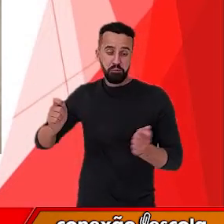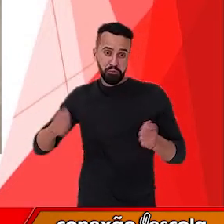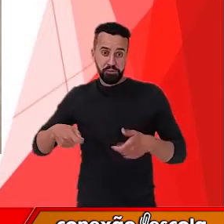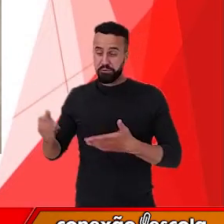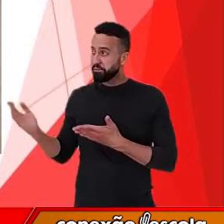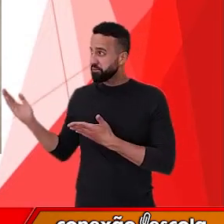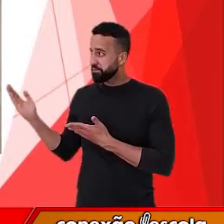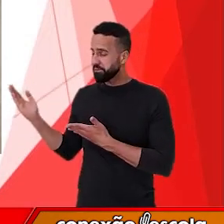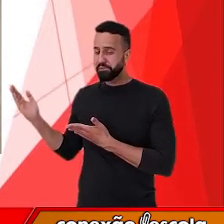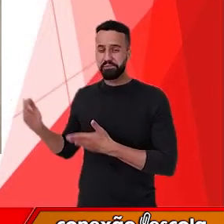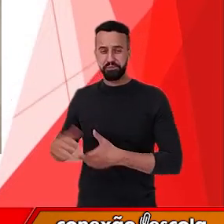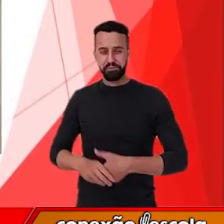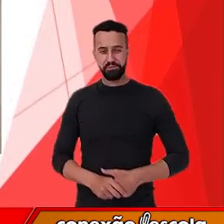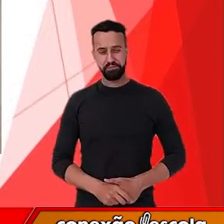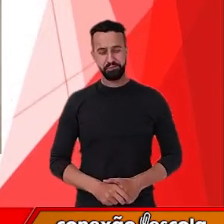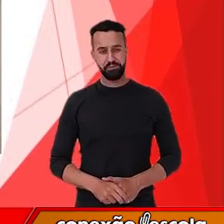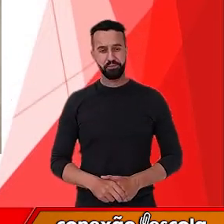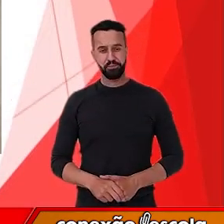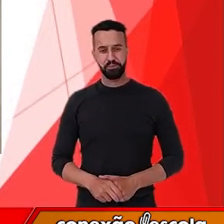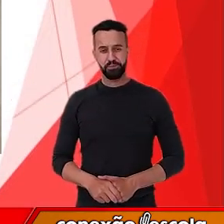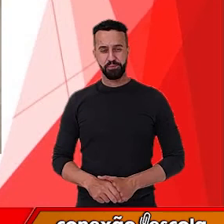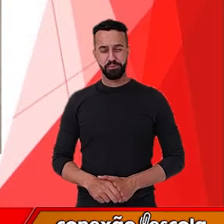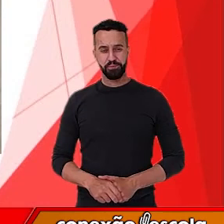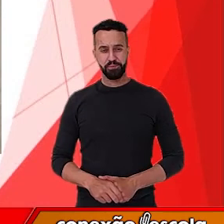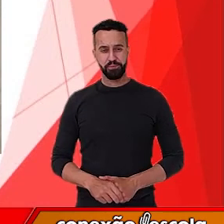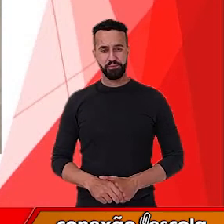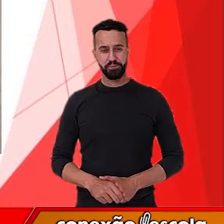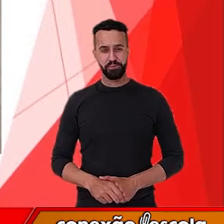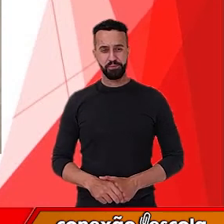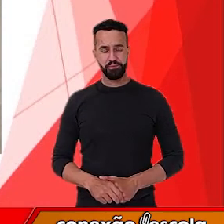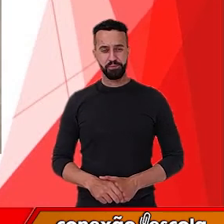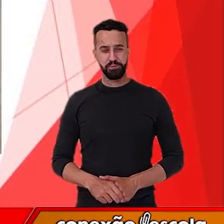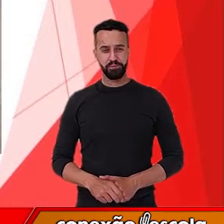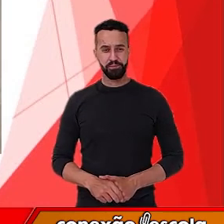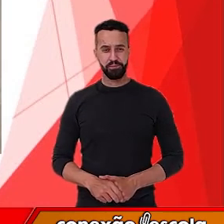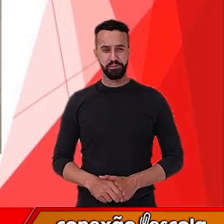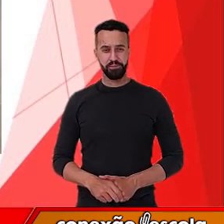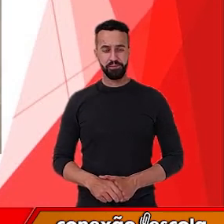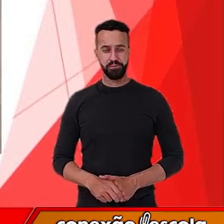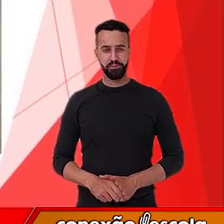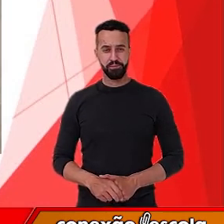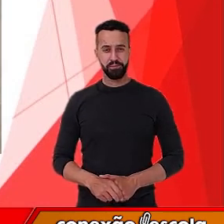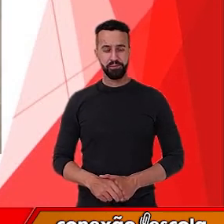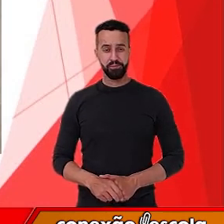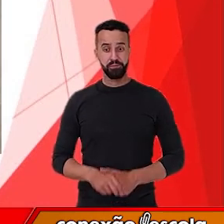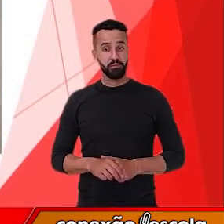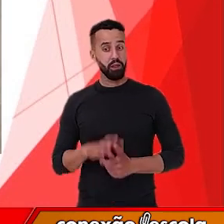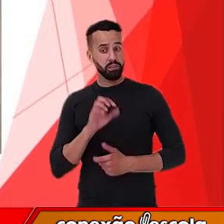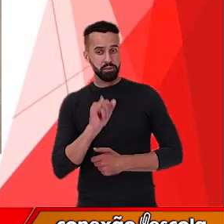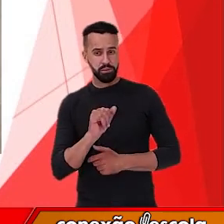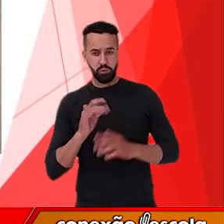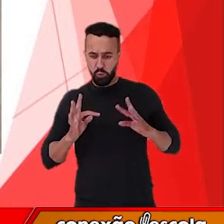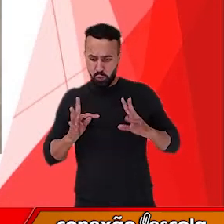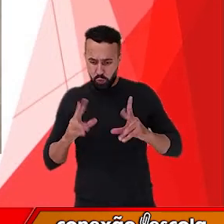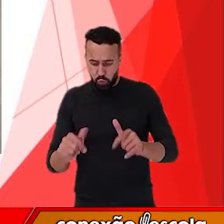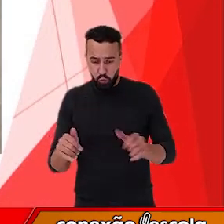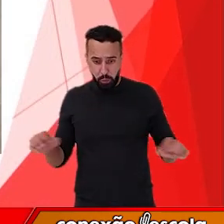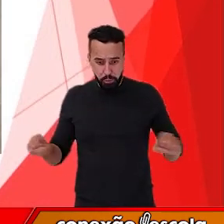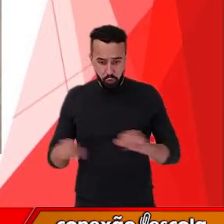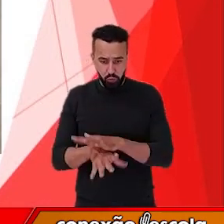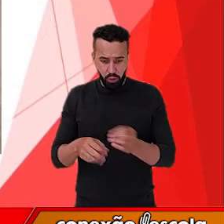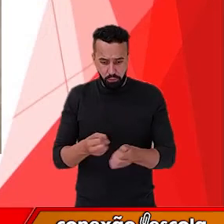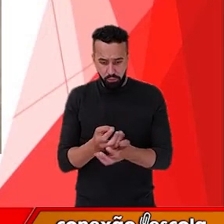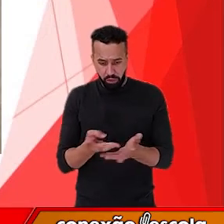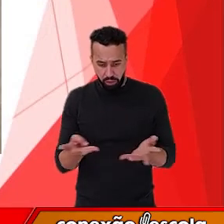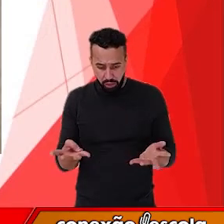para longe e depois, com qualquer outra técnica, eu consigo tirar ela com facilidade. Quando todas as varetas